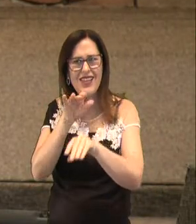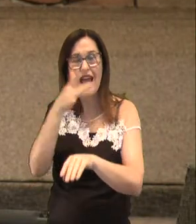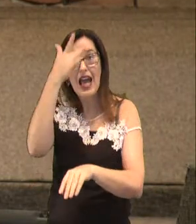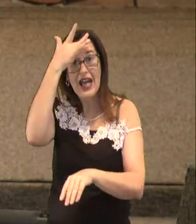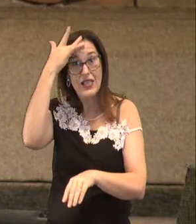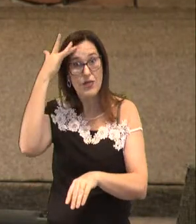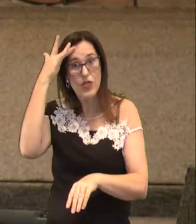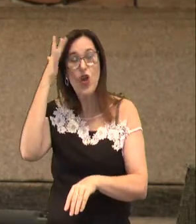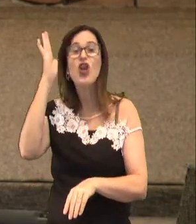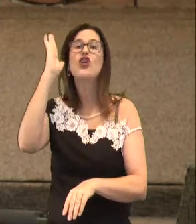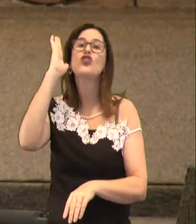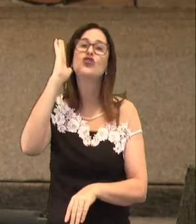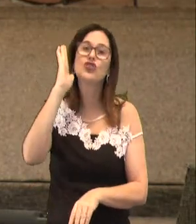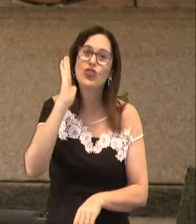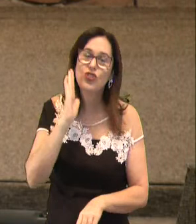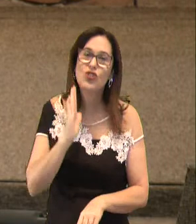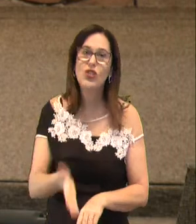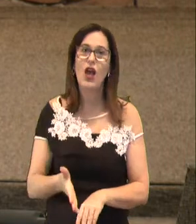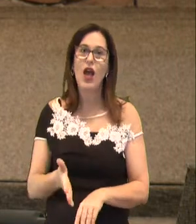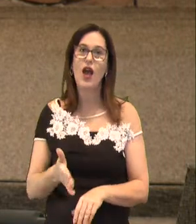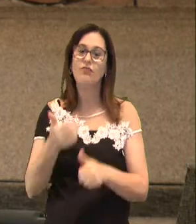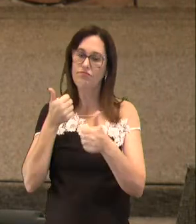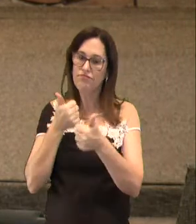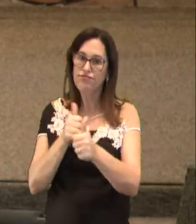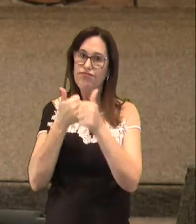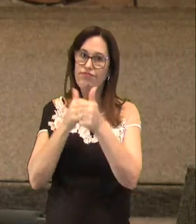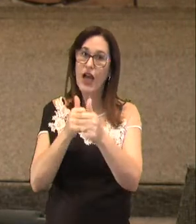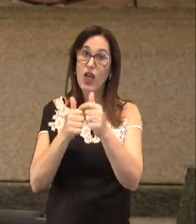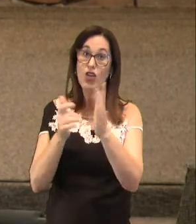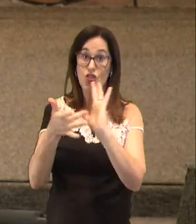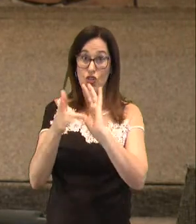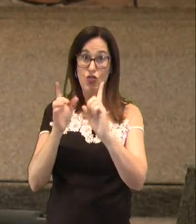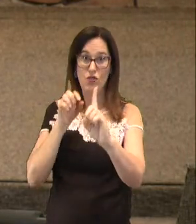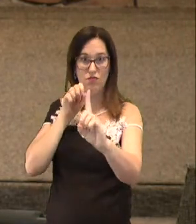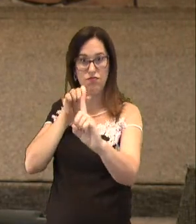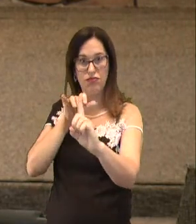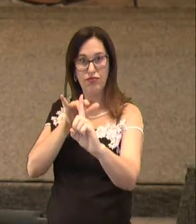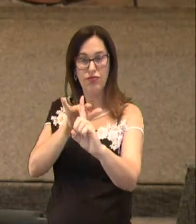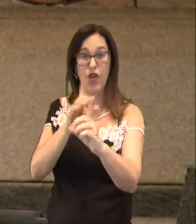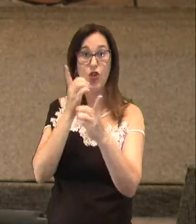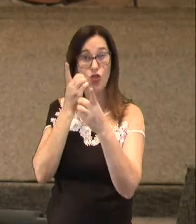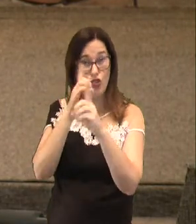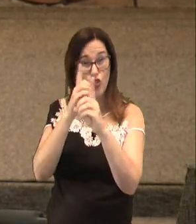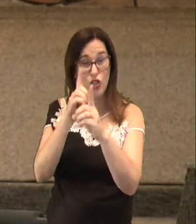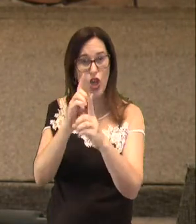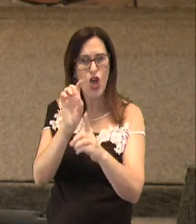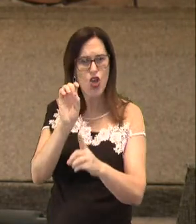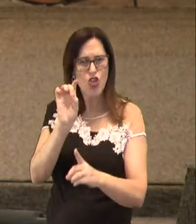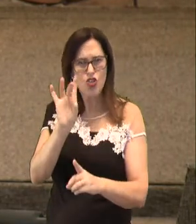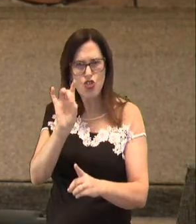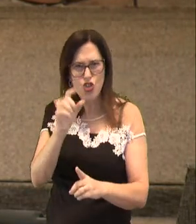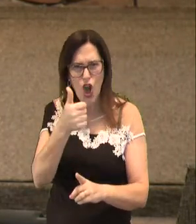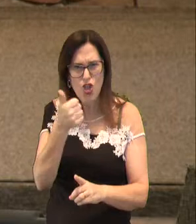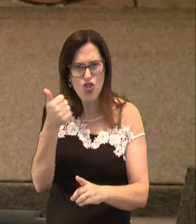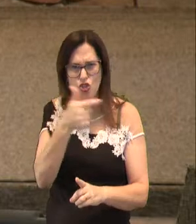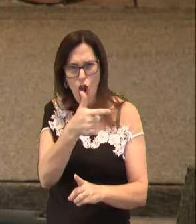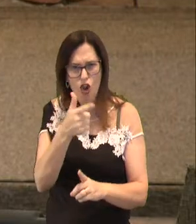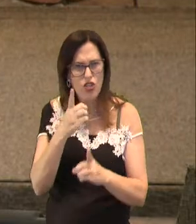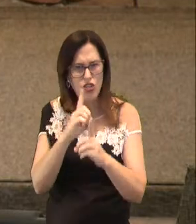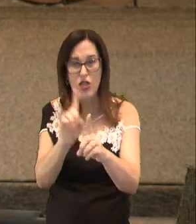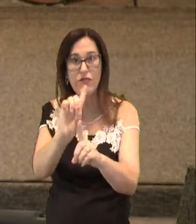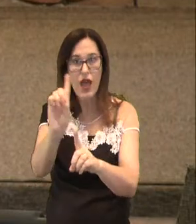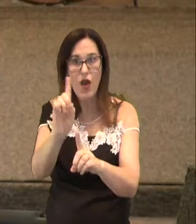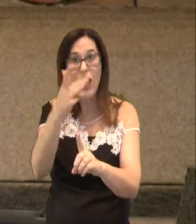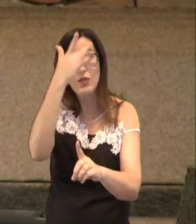àqueles que já o seguiam, os seus discípulos, e não eram apenas os 12, eram todos aqueles que já